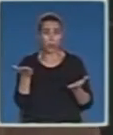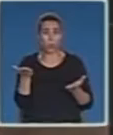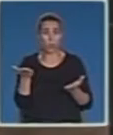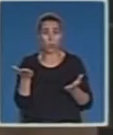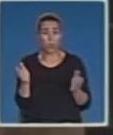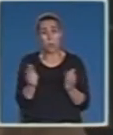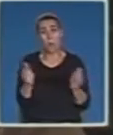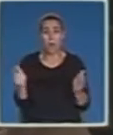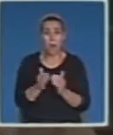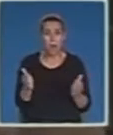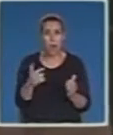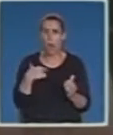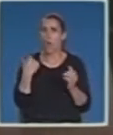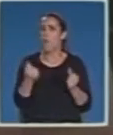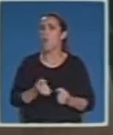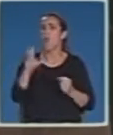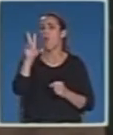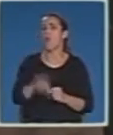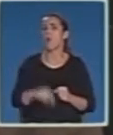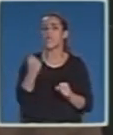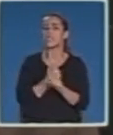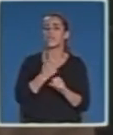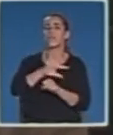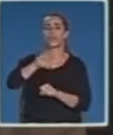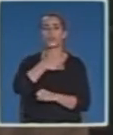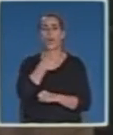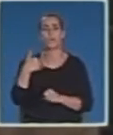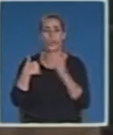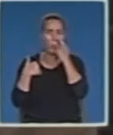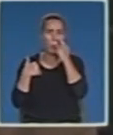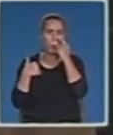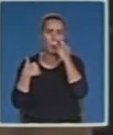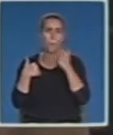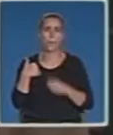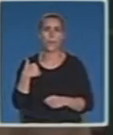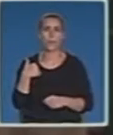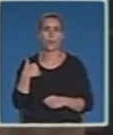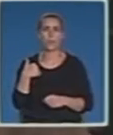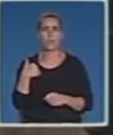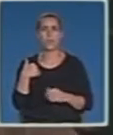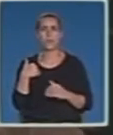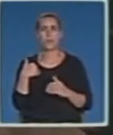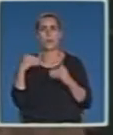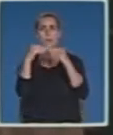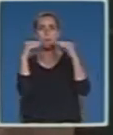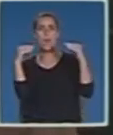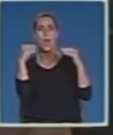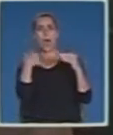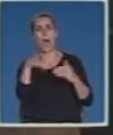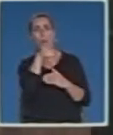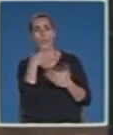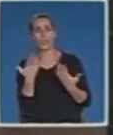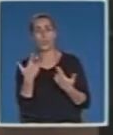que temos, nunca vamos conseguir ter um Serviço Regional de Saúde em termos de intervenção médica à altura de que existe no país, portanto nós